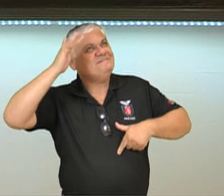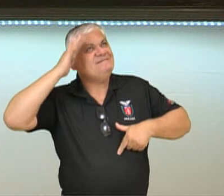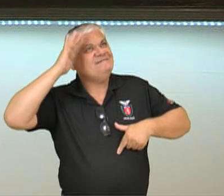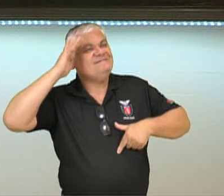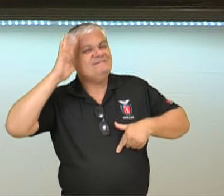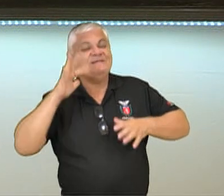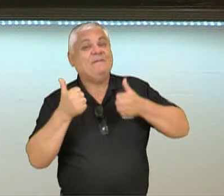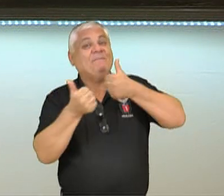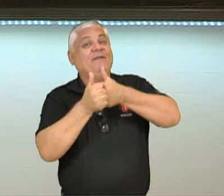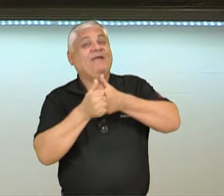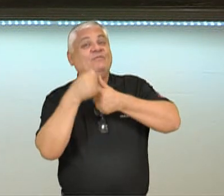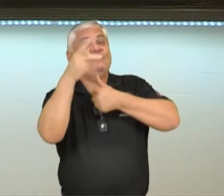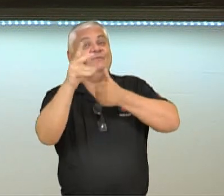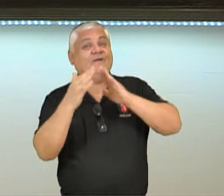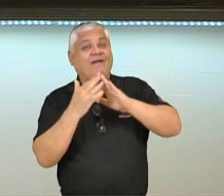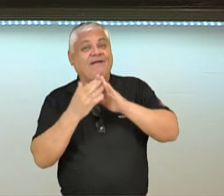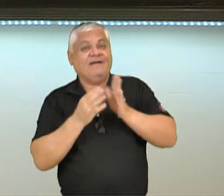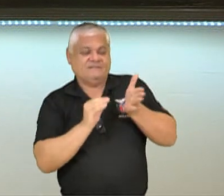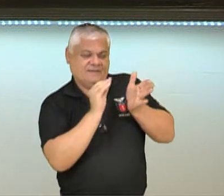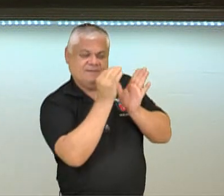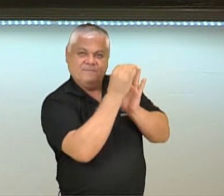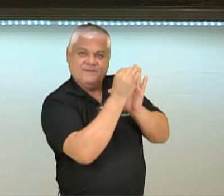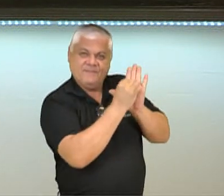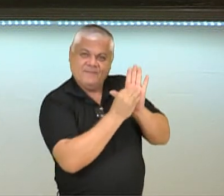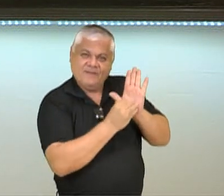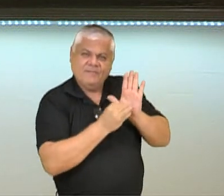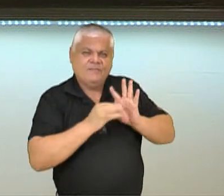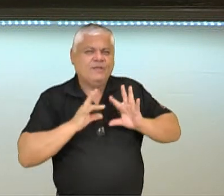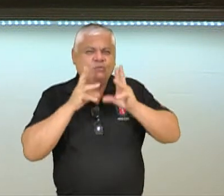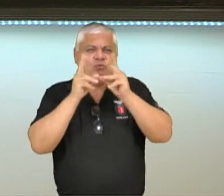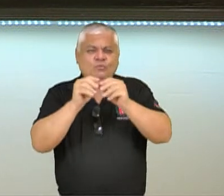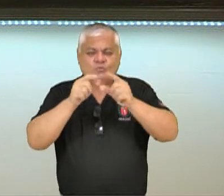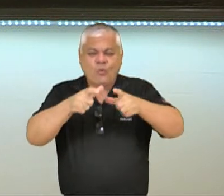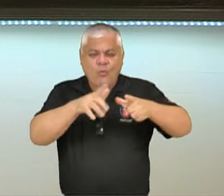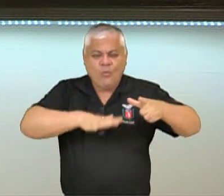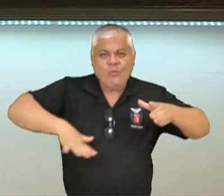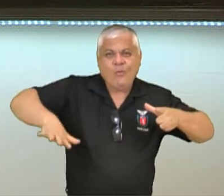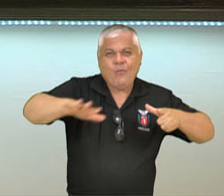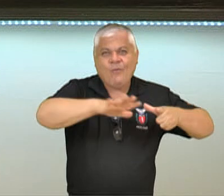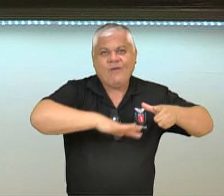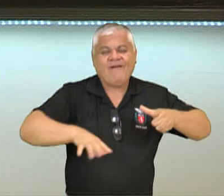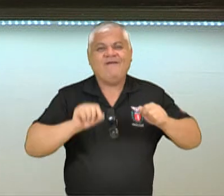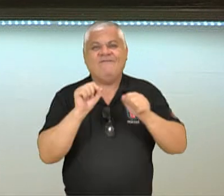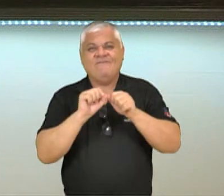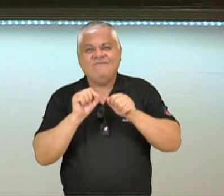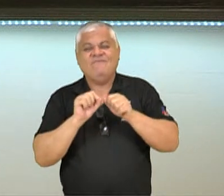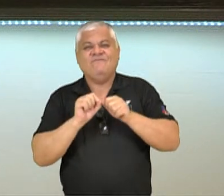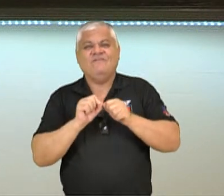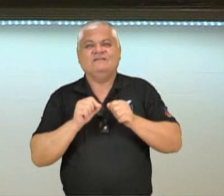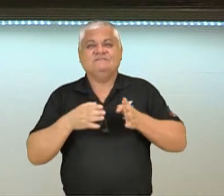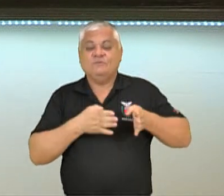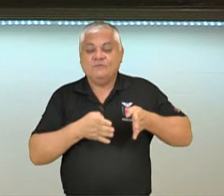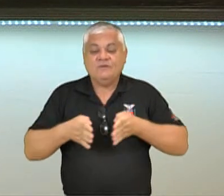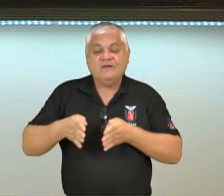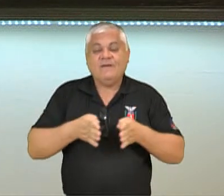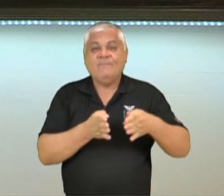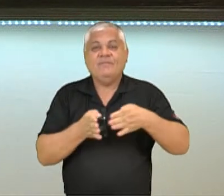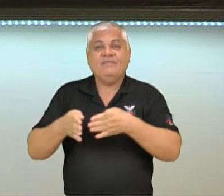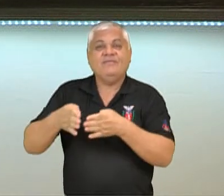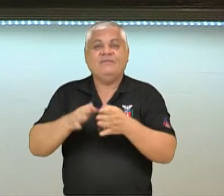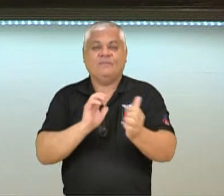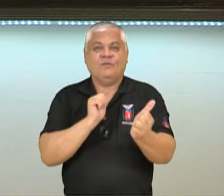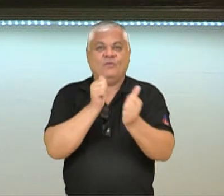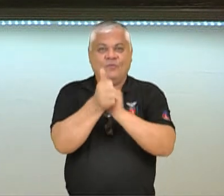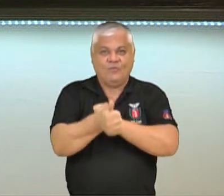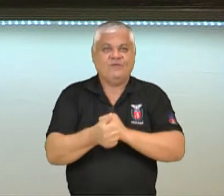tá? Registrar tudo o que tem nesse terreno e fazer o desenho de um percurso para uma corrida